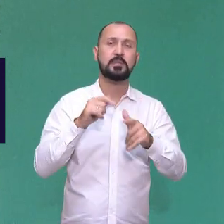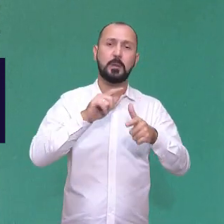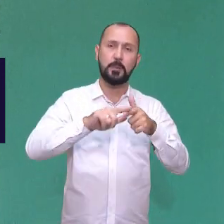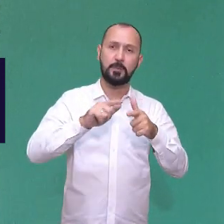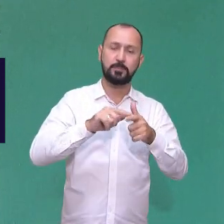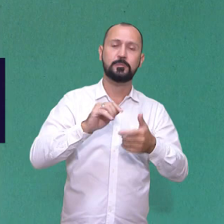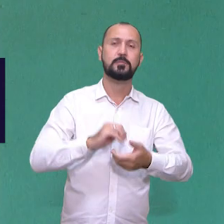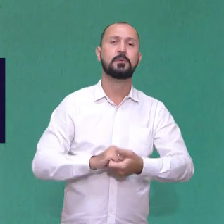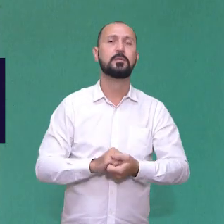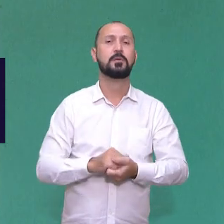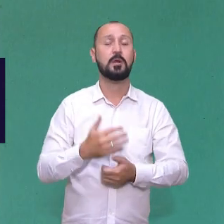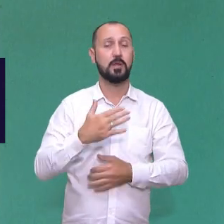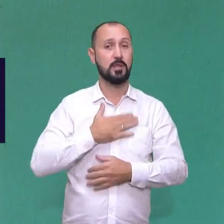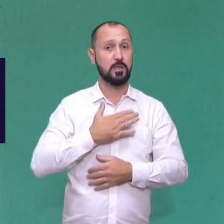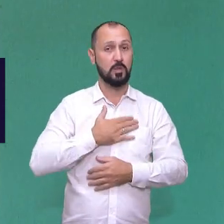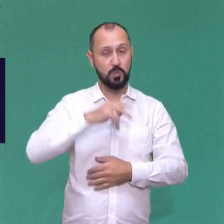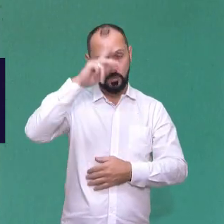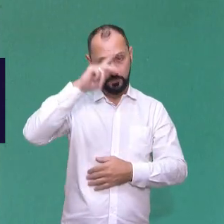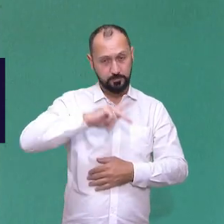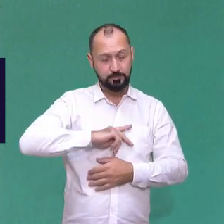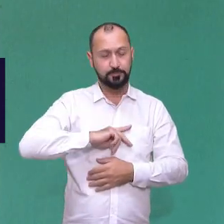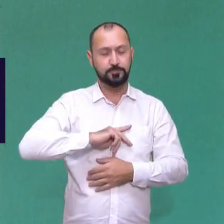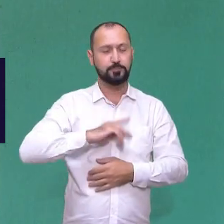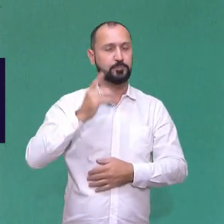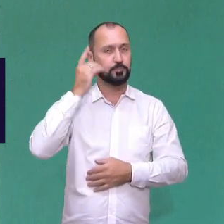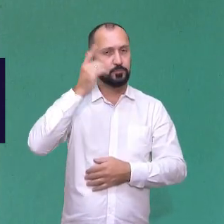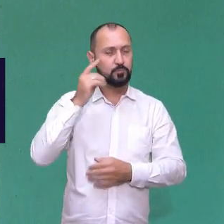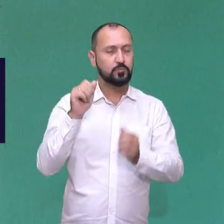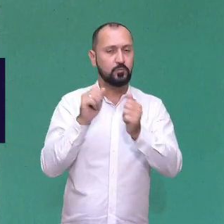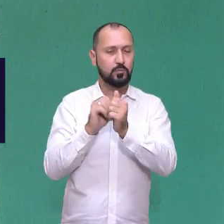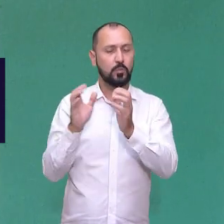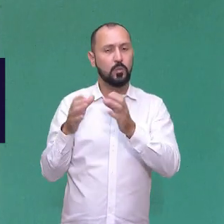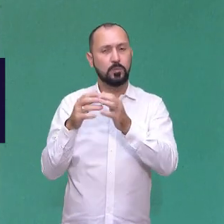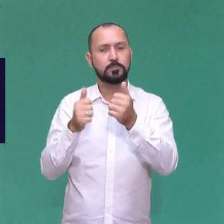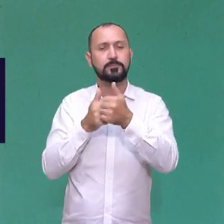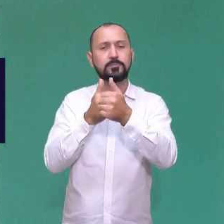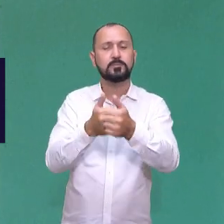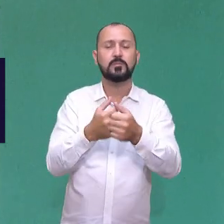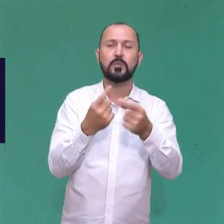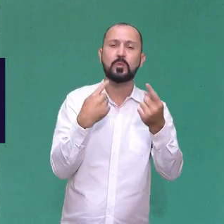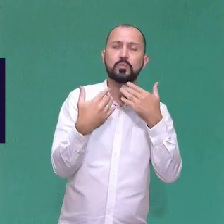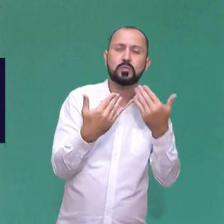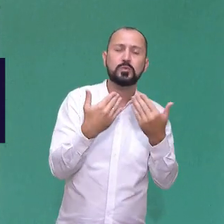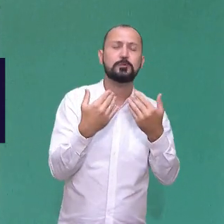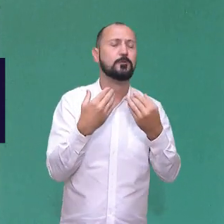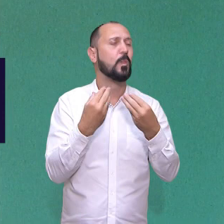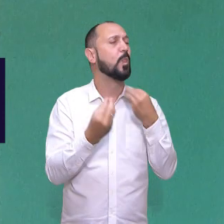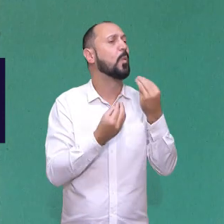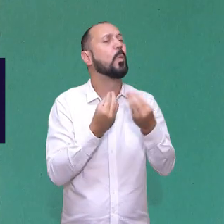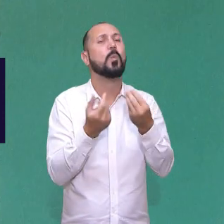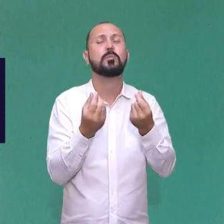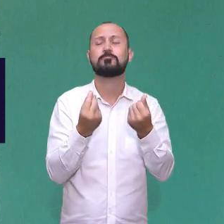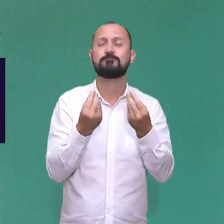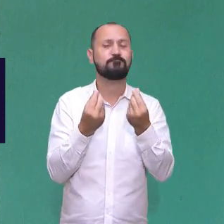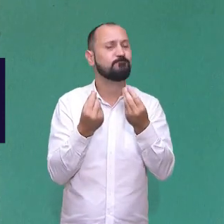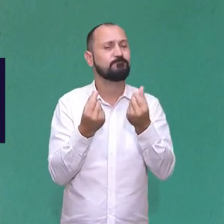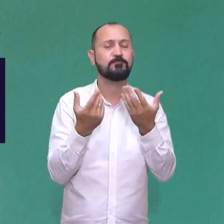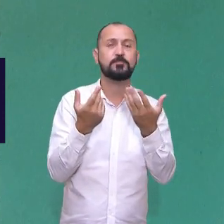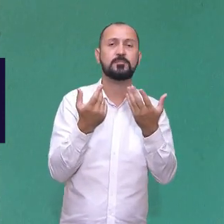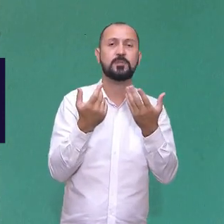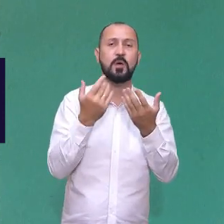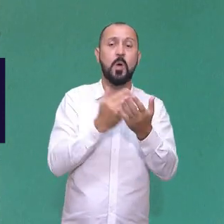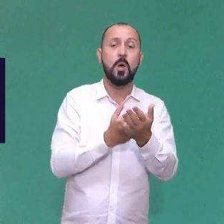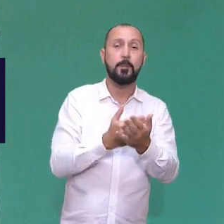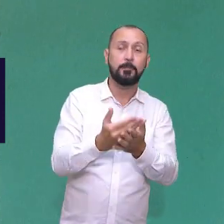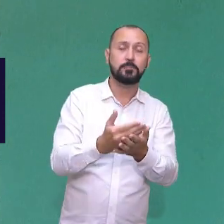obviamente que o projeto é fruto também dessa polêmica toda, eu como parlamentar, junto com a minha assessoria, começamos a discutir como